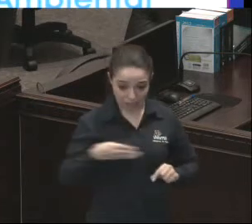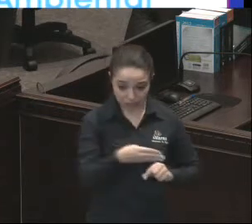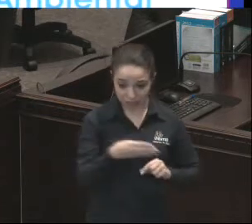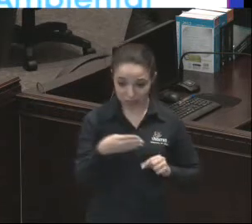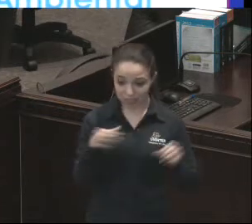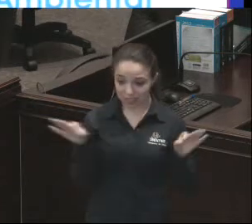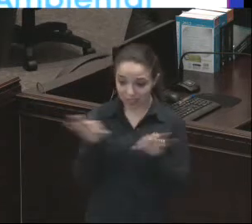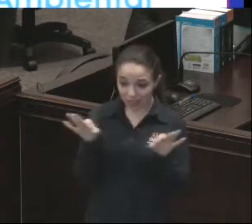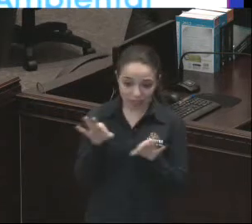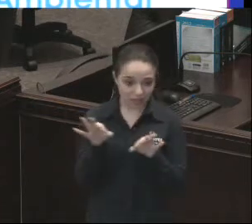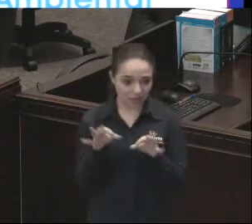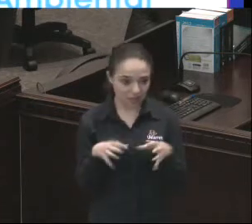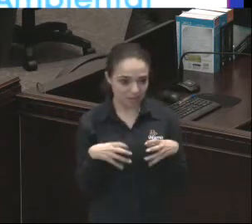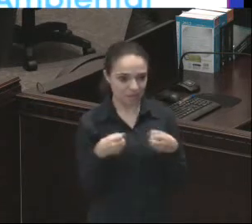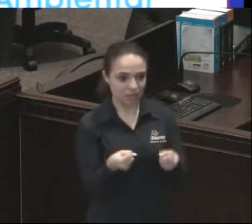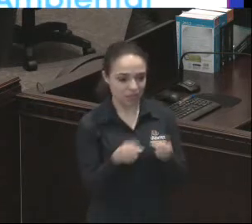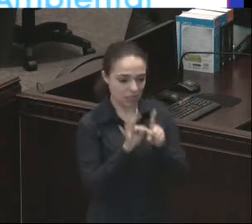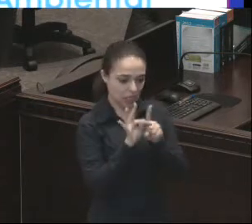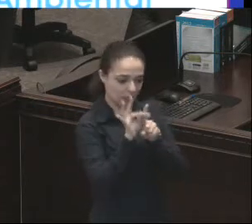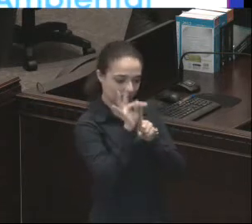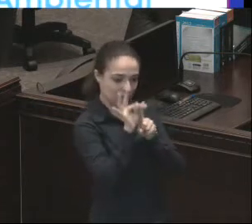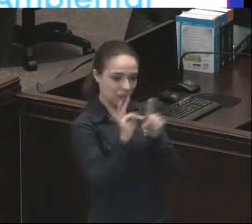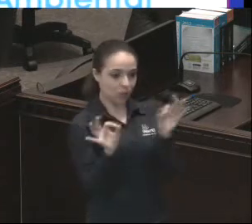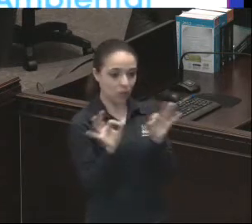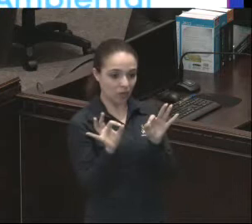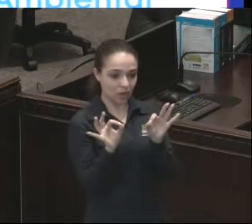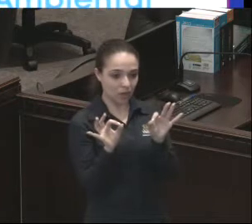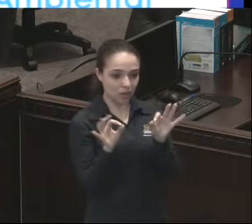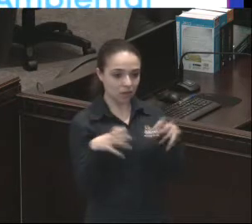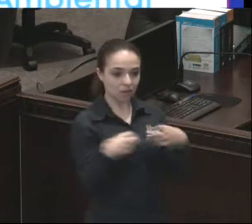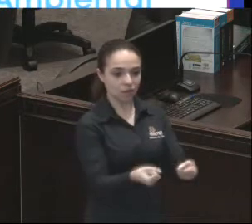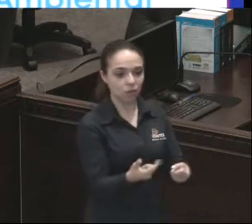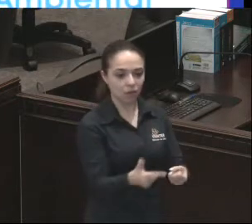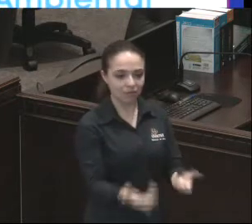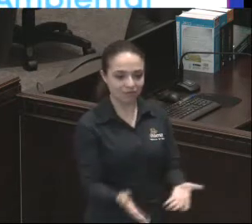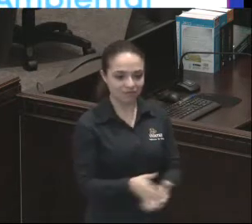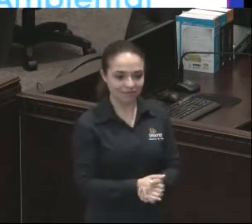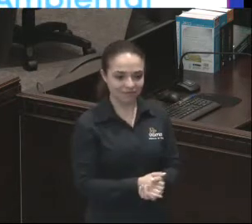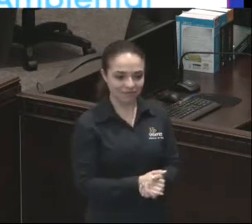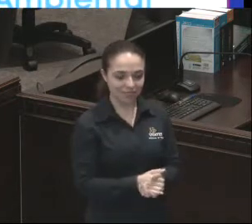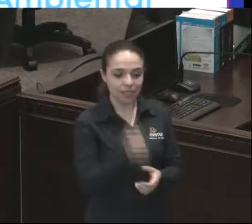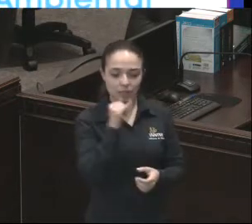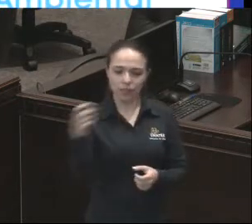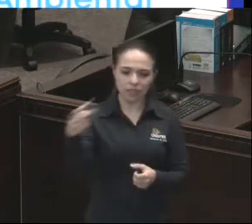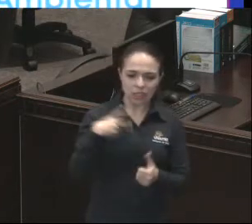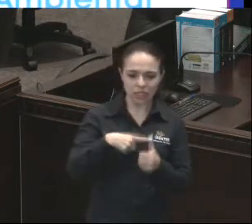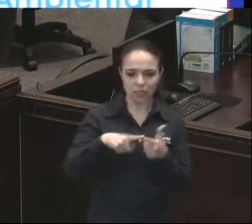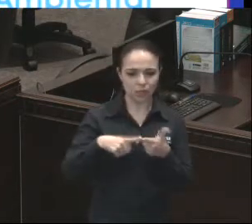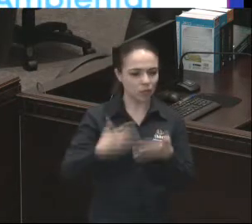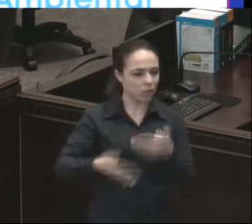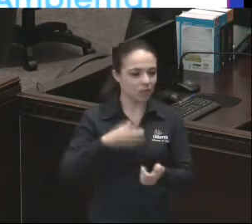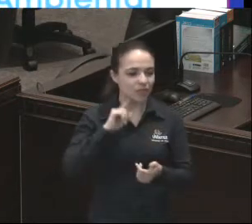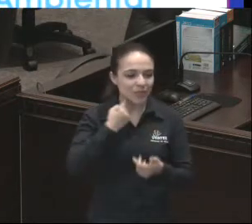resposta inflamatória adequada, ele não consegue se defender dos bactérias,